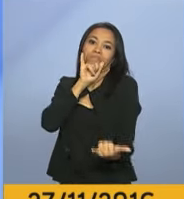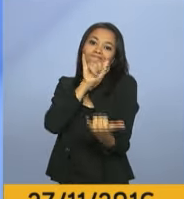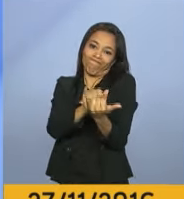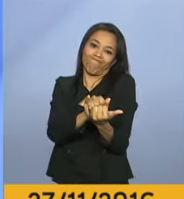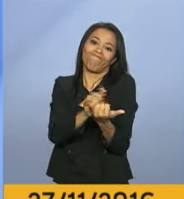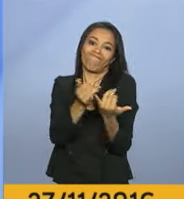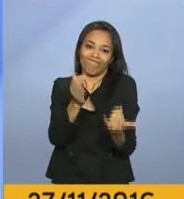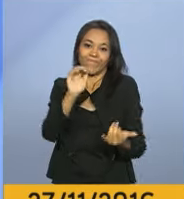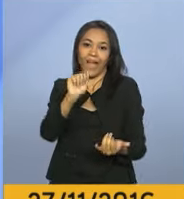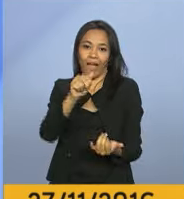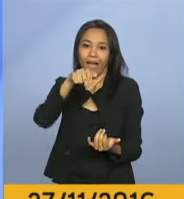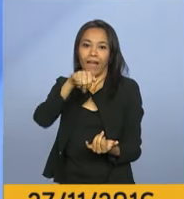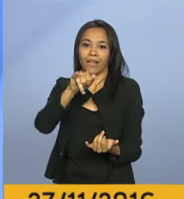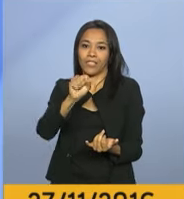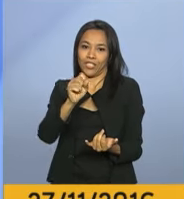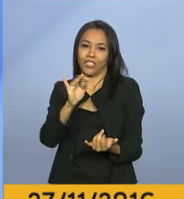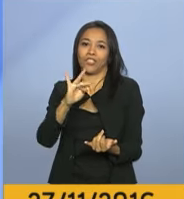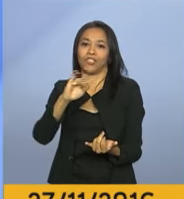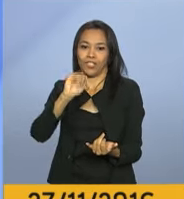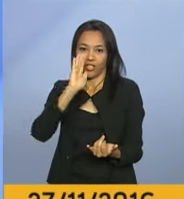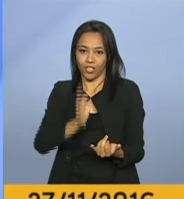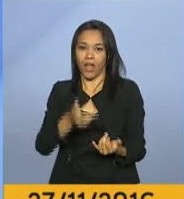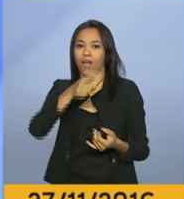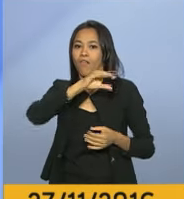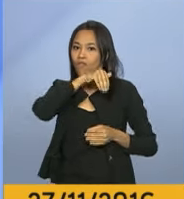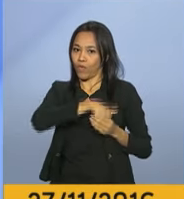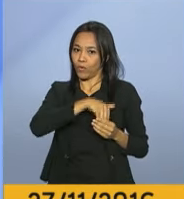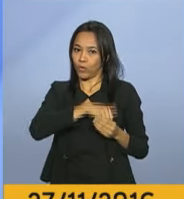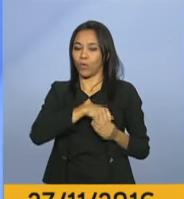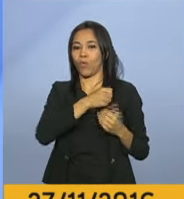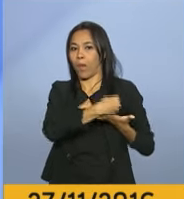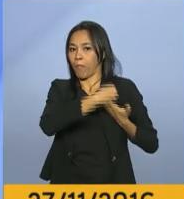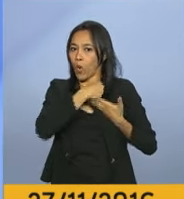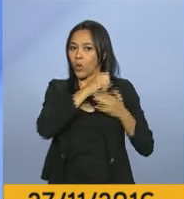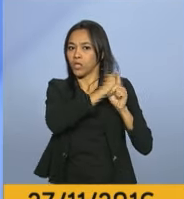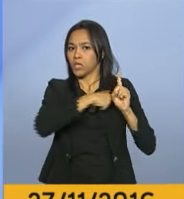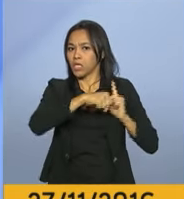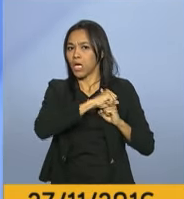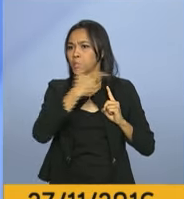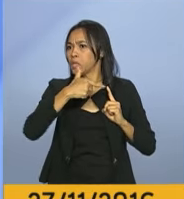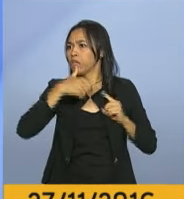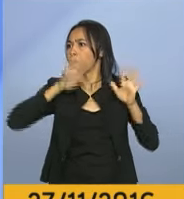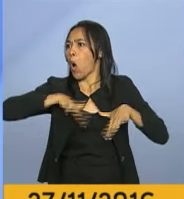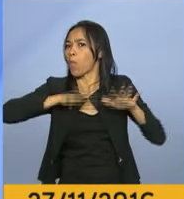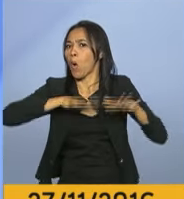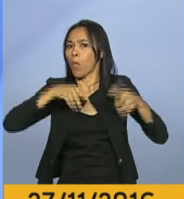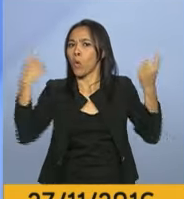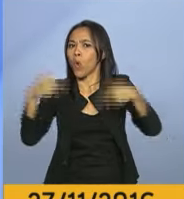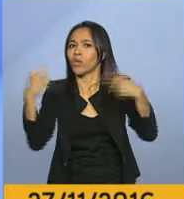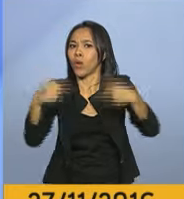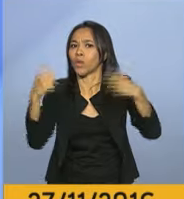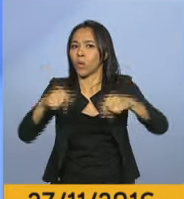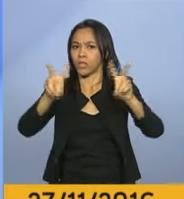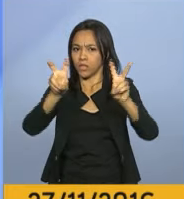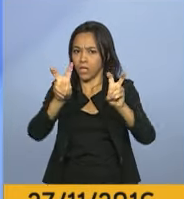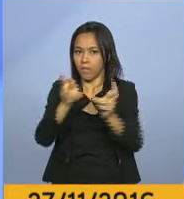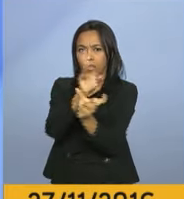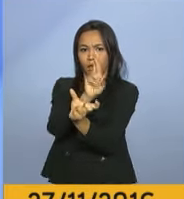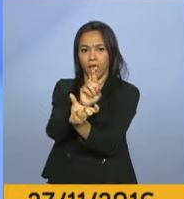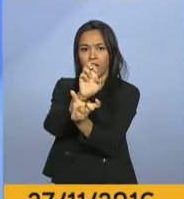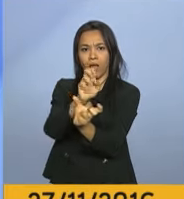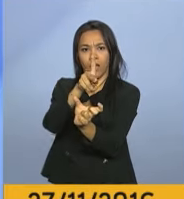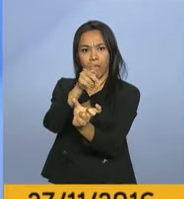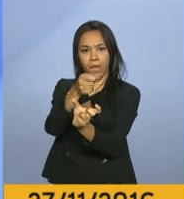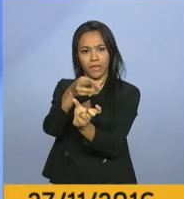uma vez, né, com apoio da sociedade, porque não houve nenhuma mobilização contra a repatriação, e o Senado já votou